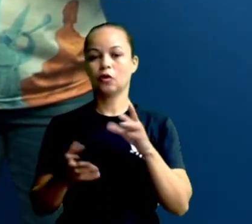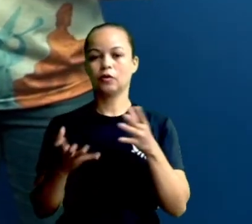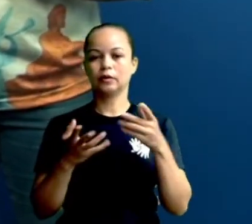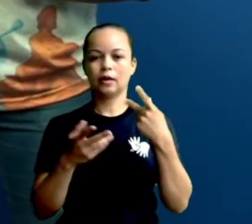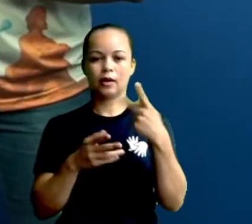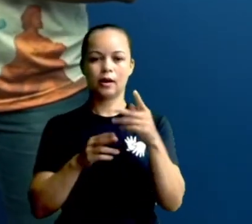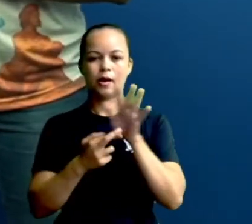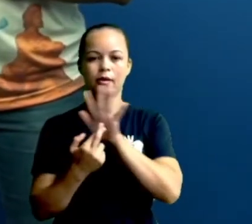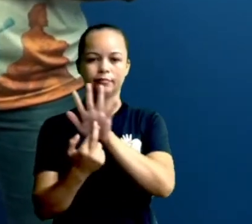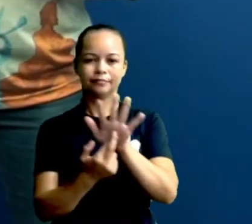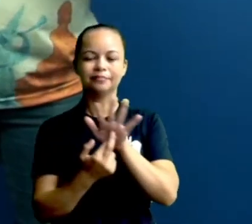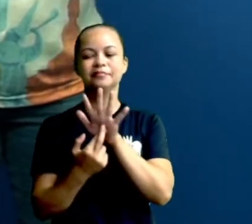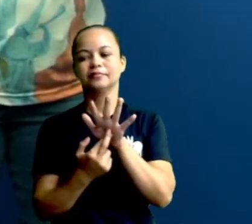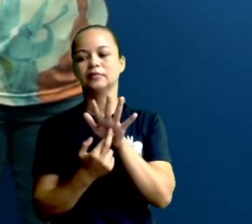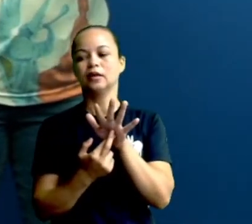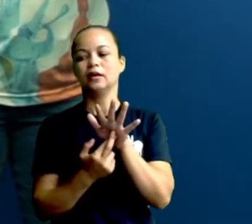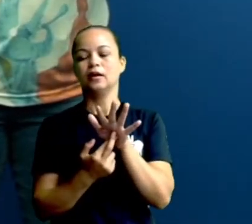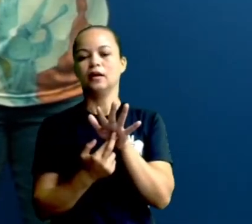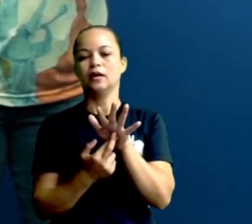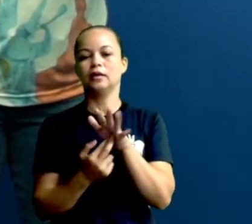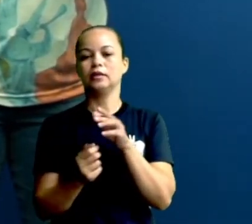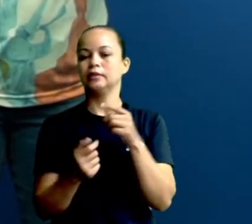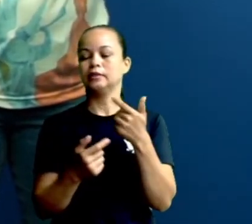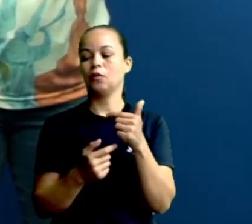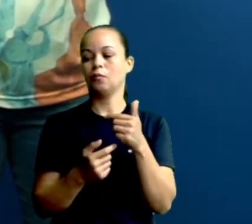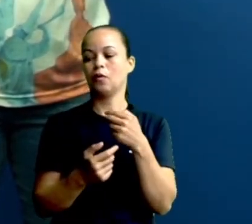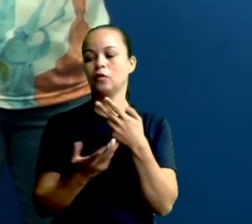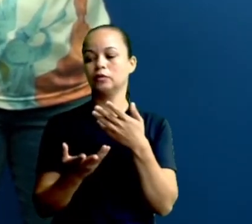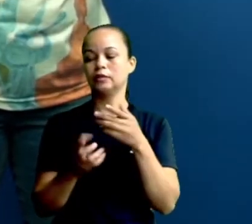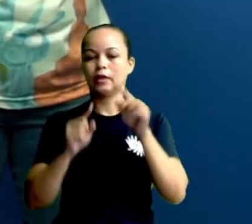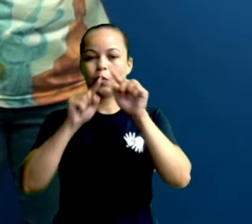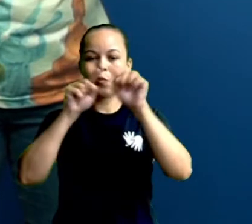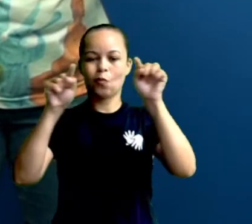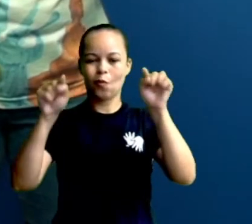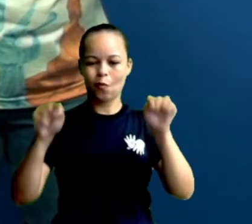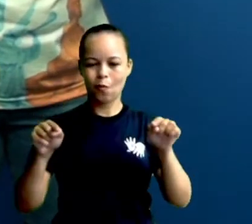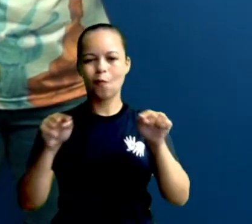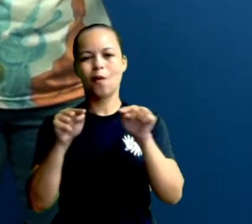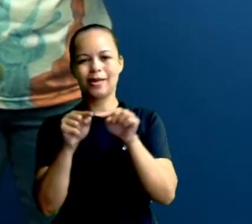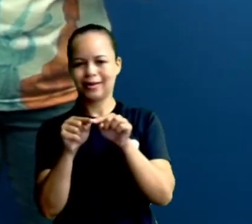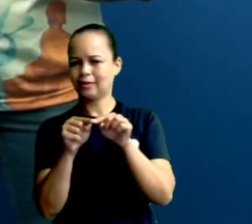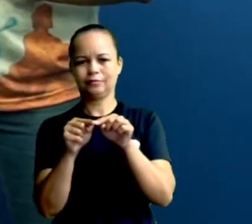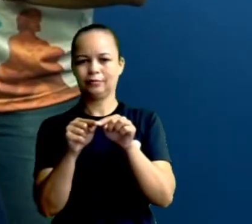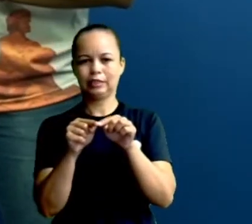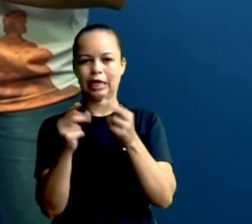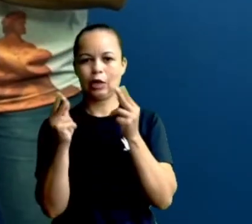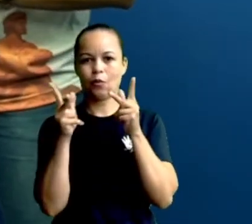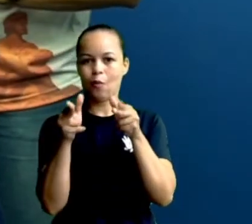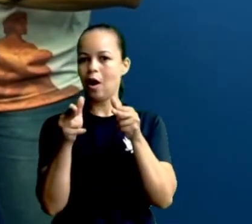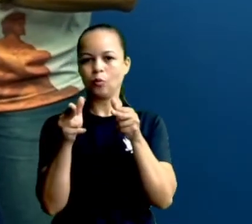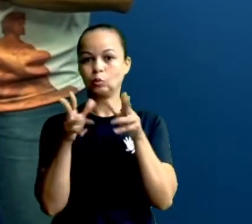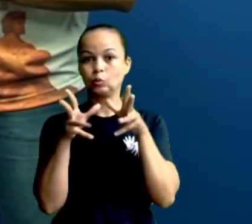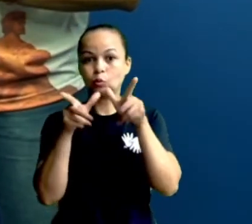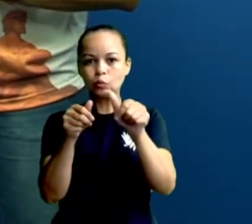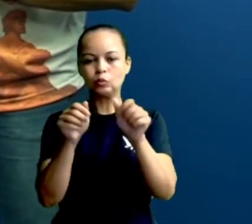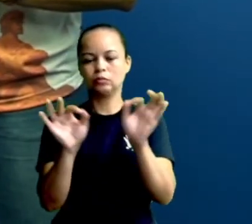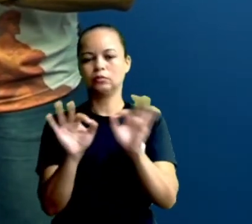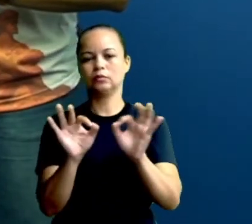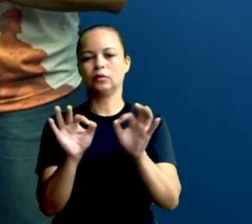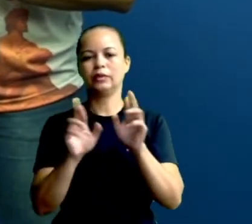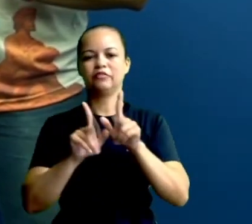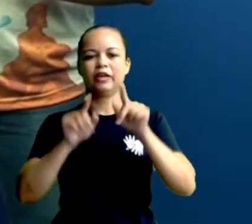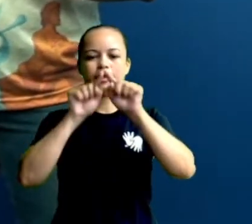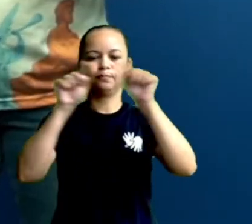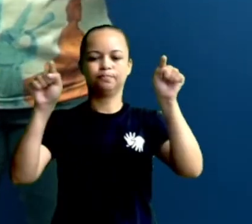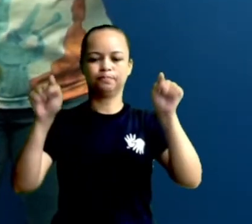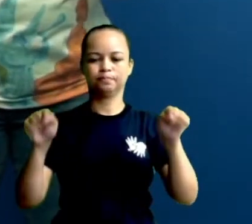sua representação ele não representa aí a questão do quadrado que tem os lados iguais. Então, a gente pode ver o quê? Ah, professor, mas